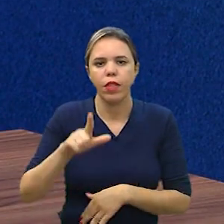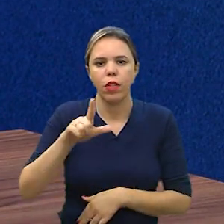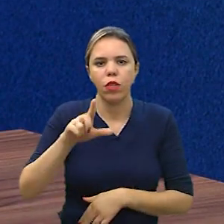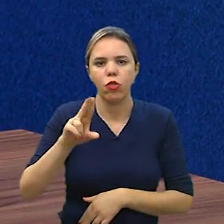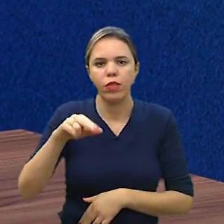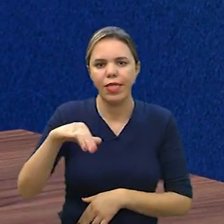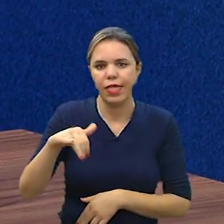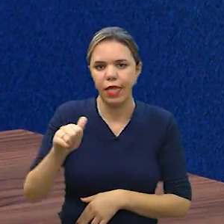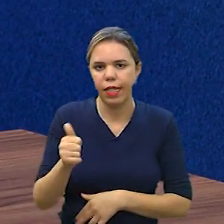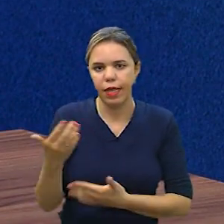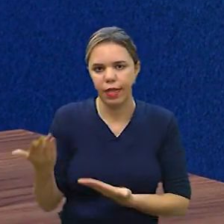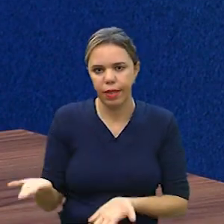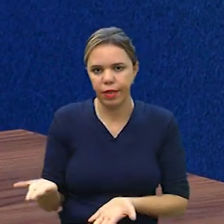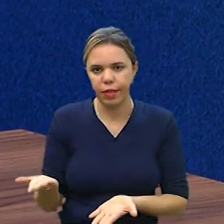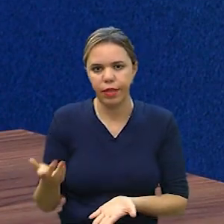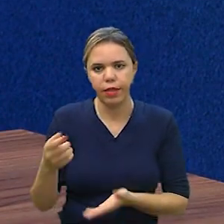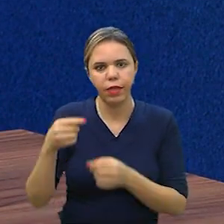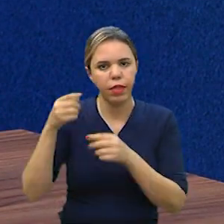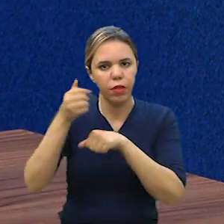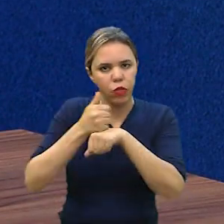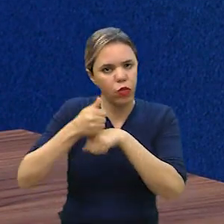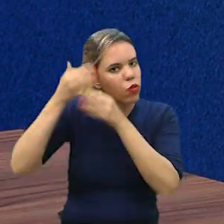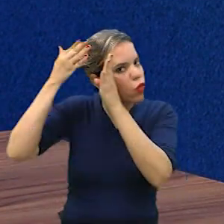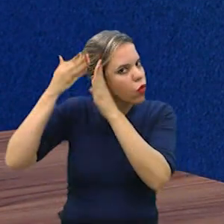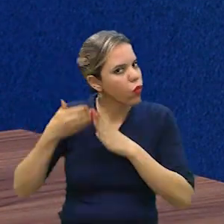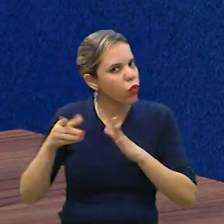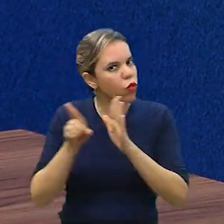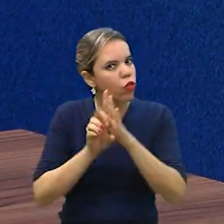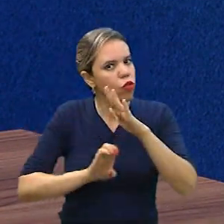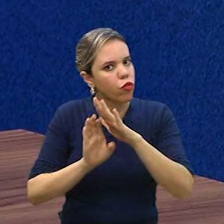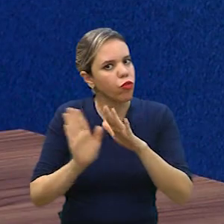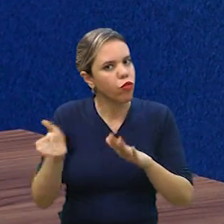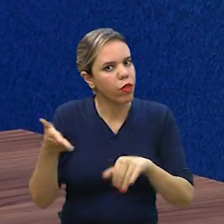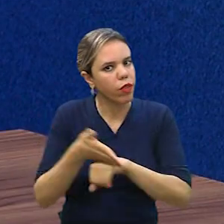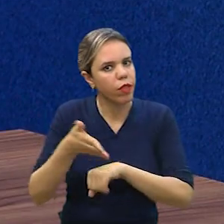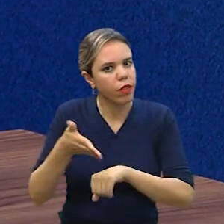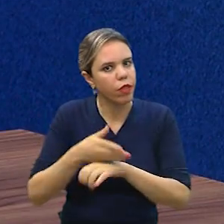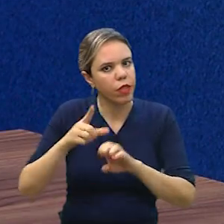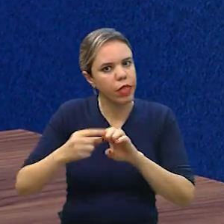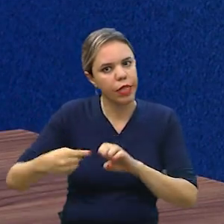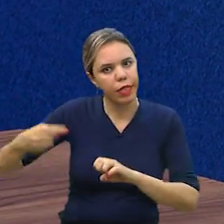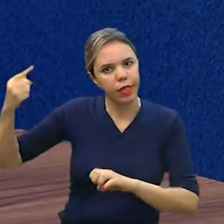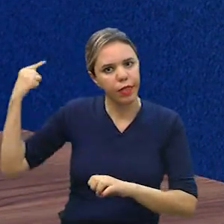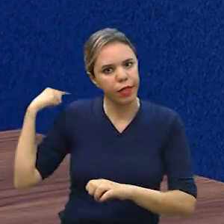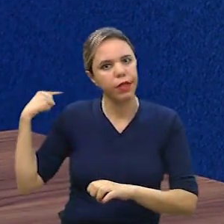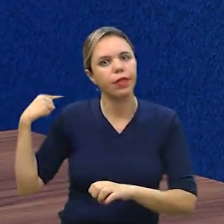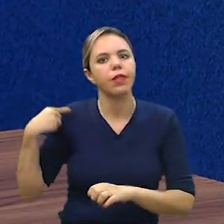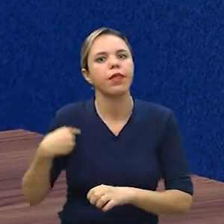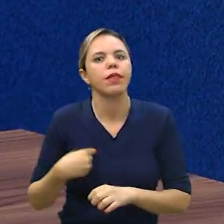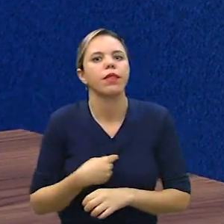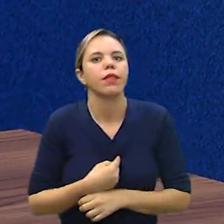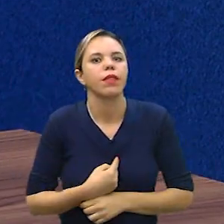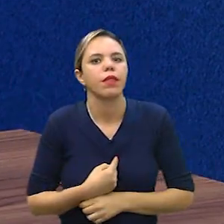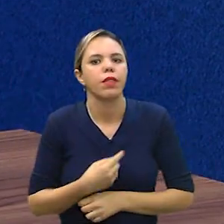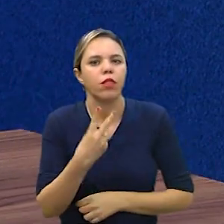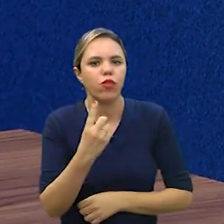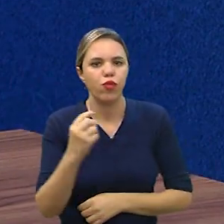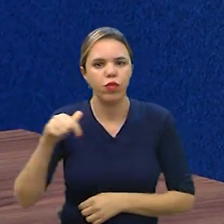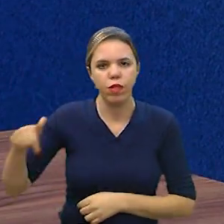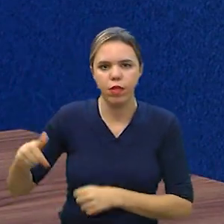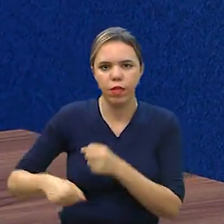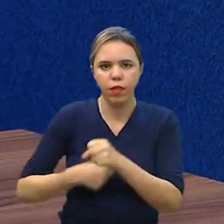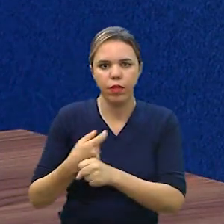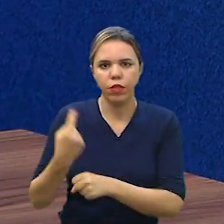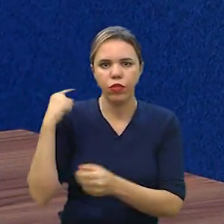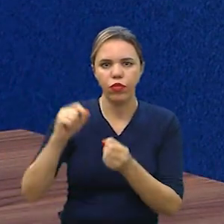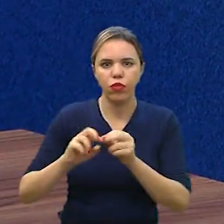com a Luciana Lourenço, que é cabeleireira e empresária, já participou do Ser Empreendedor em